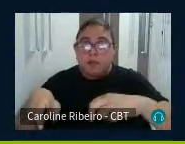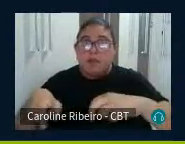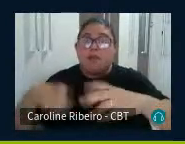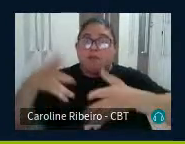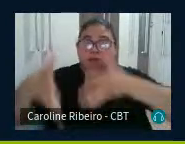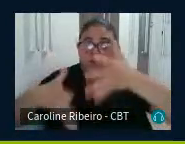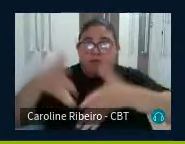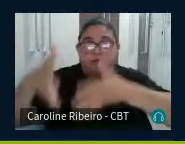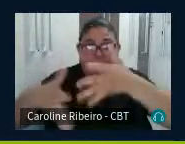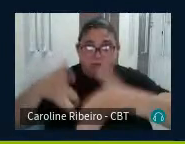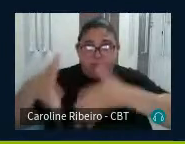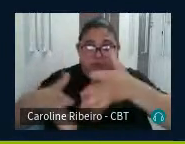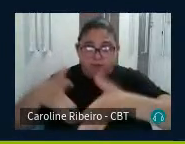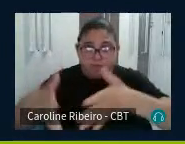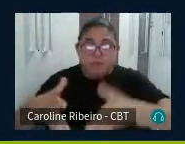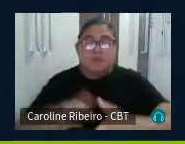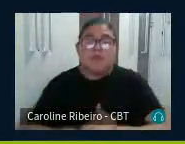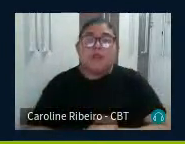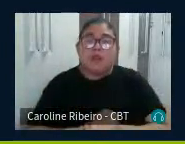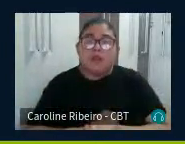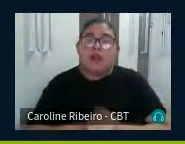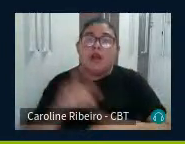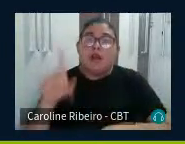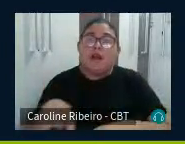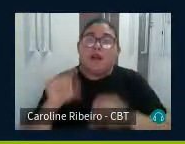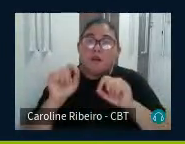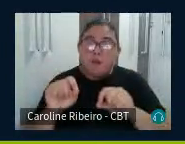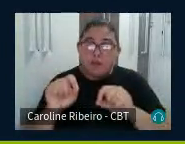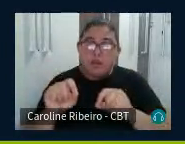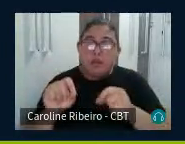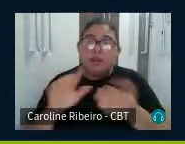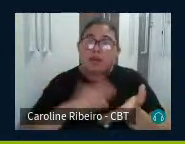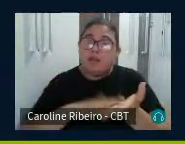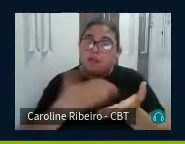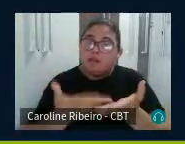gente inicia esse trabalho de interpretação.